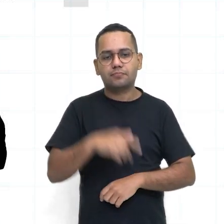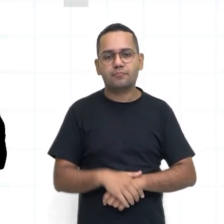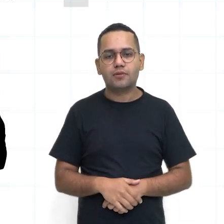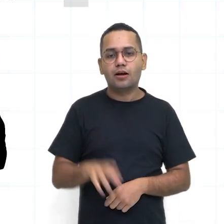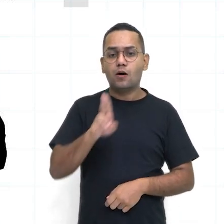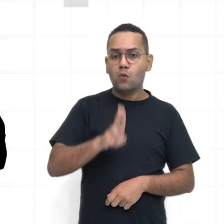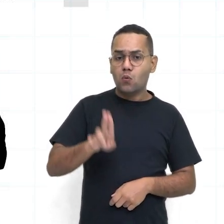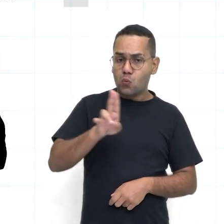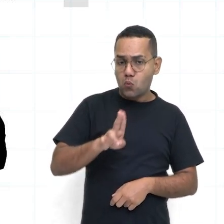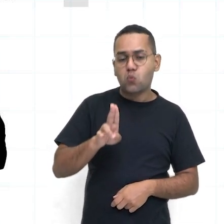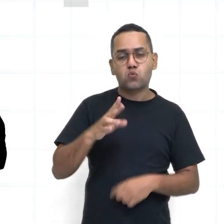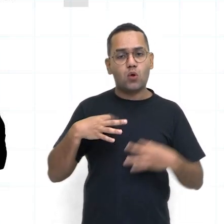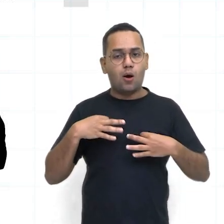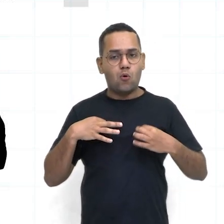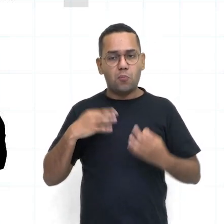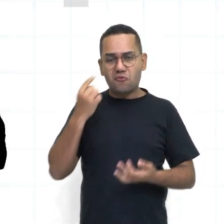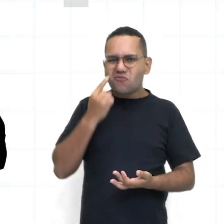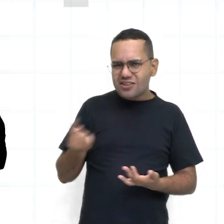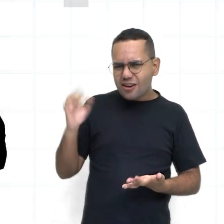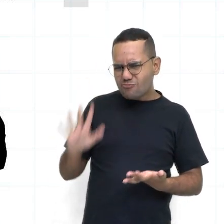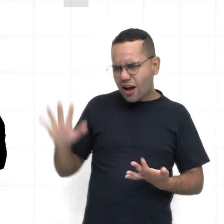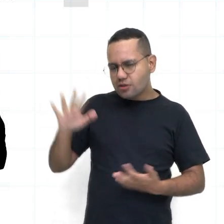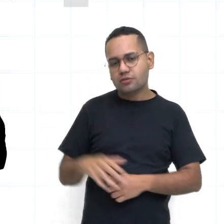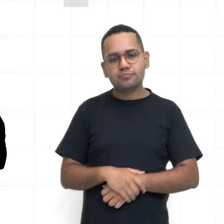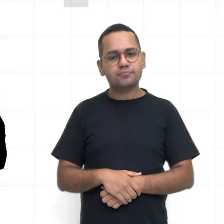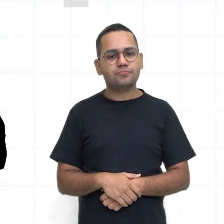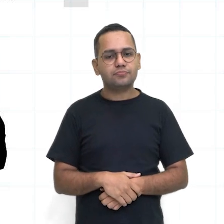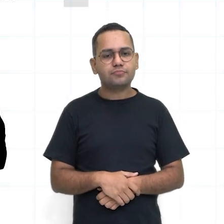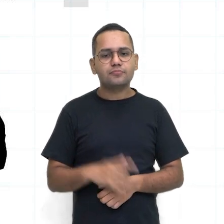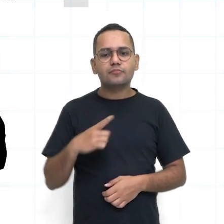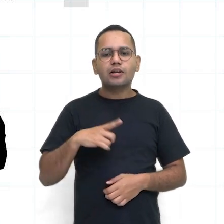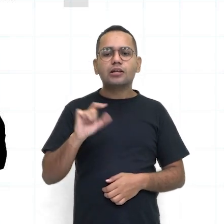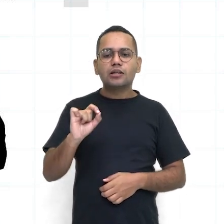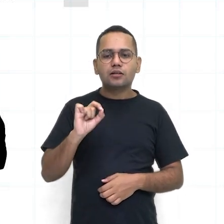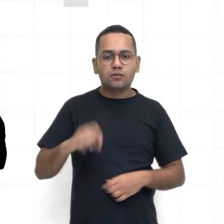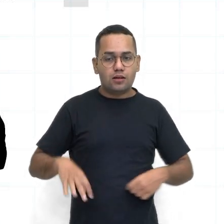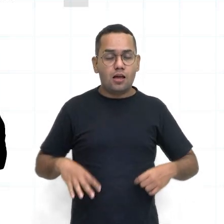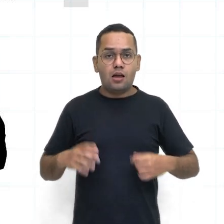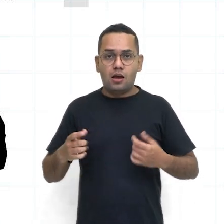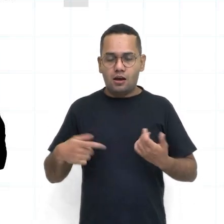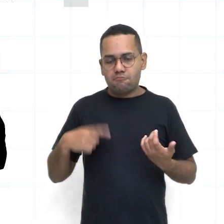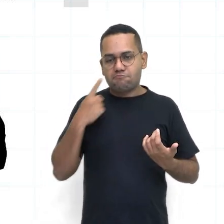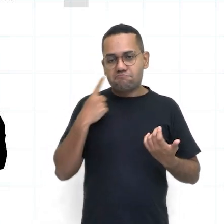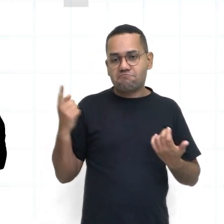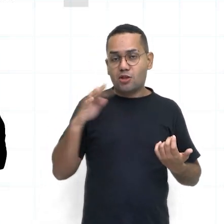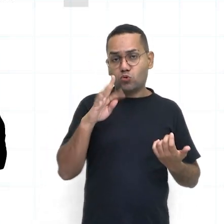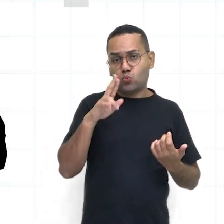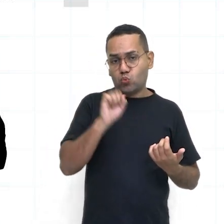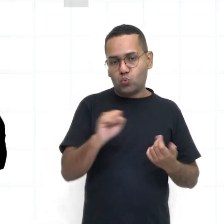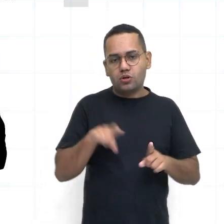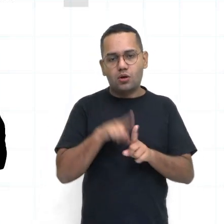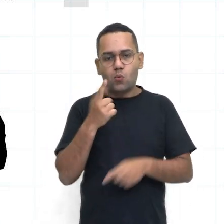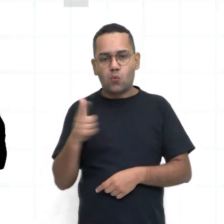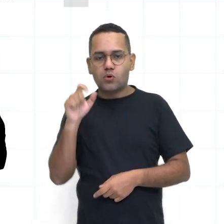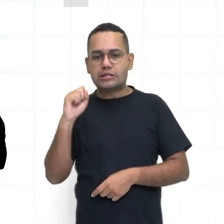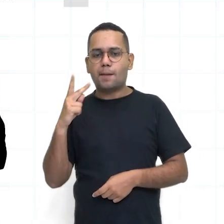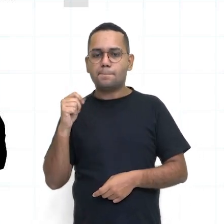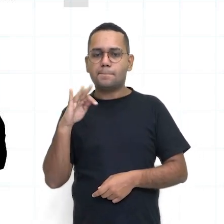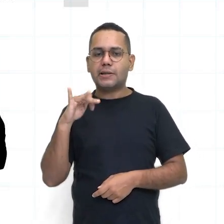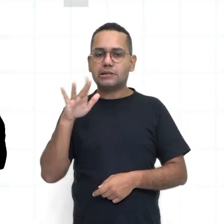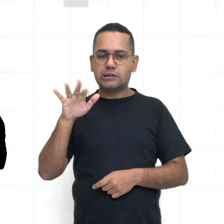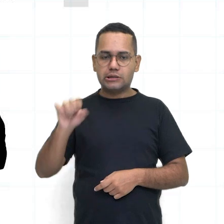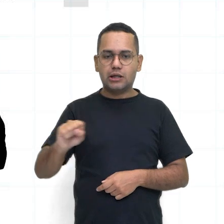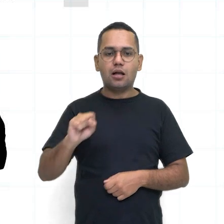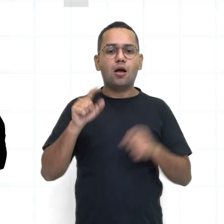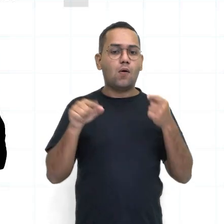formais. Os figurinos clássicos, como tutus e sapatilhas de balé, são frequentemente usadas, reforçando a